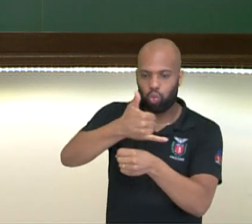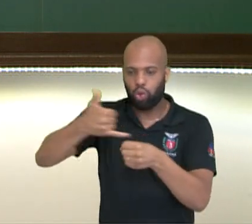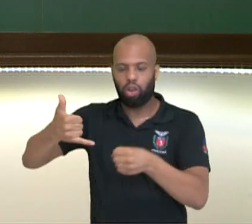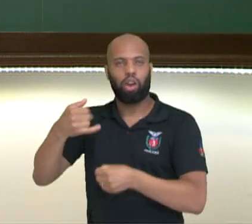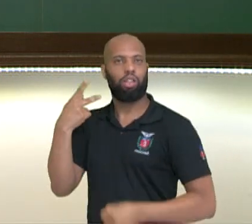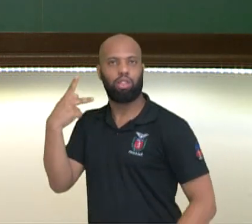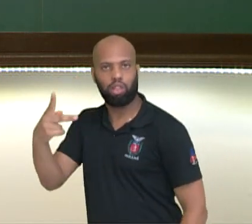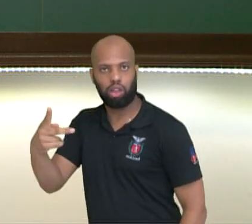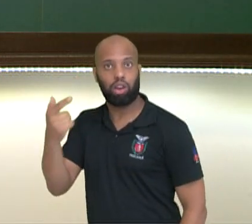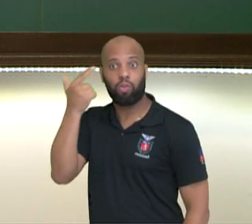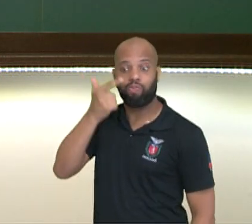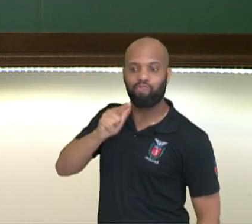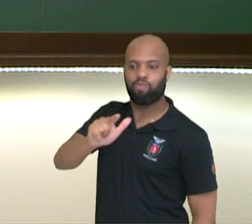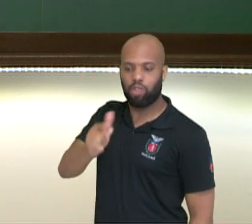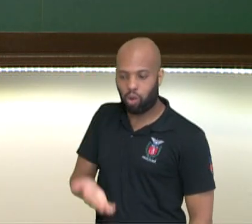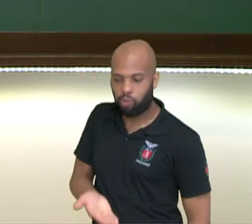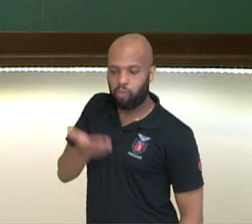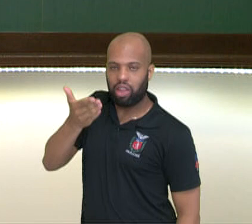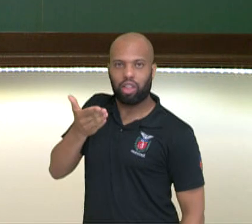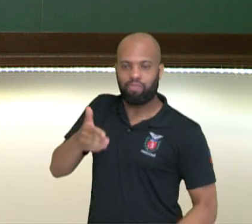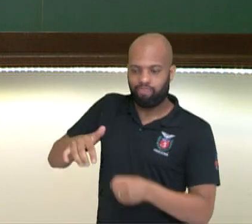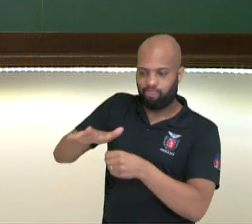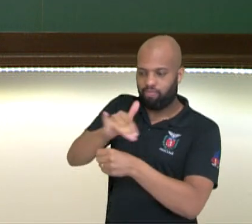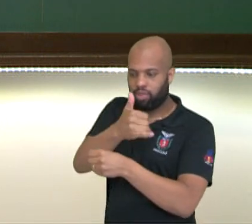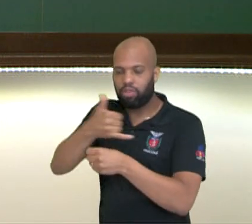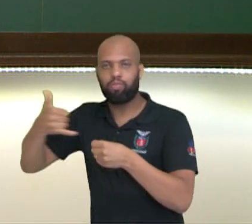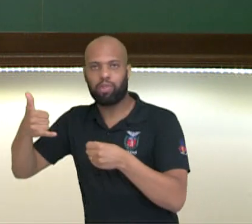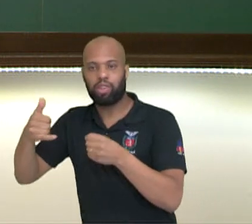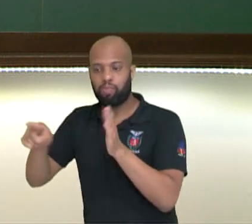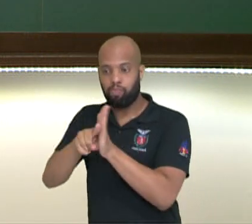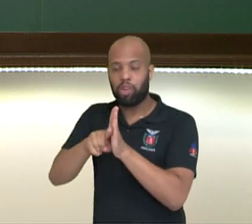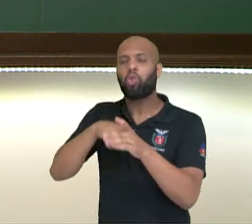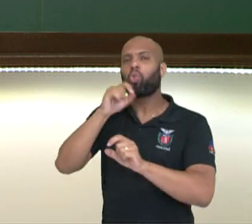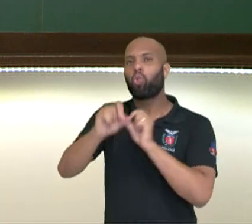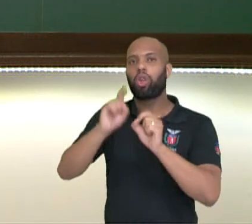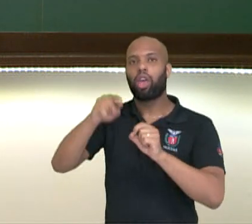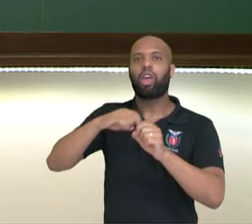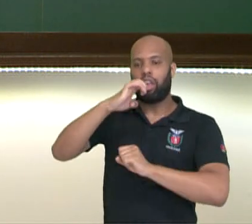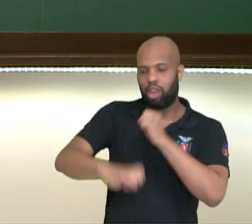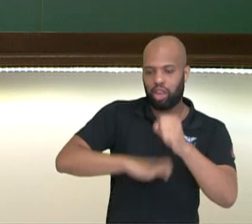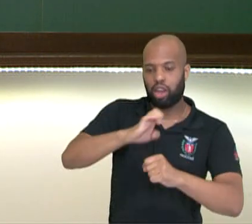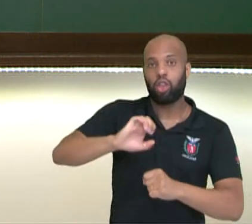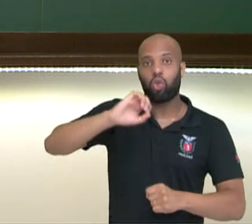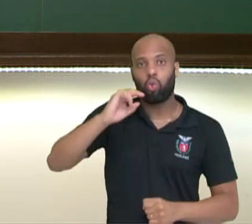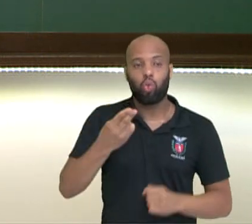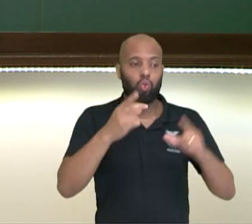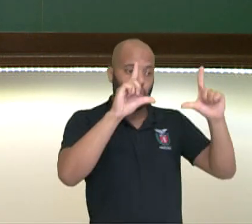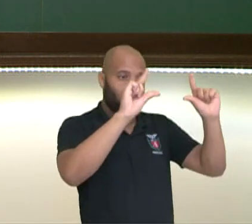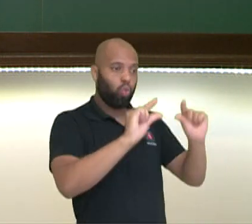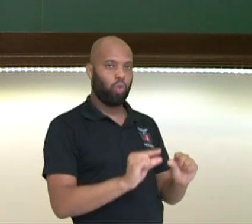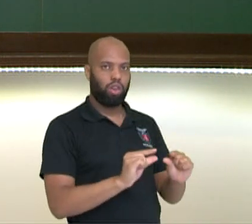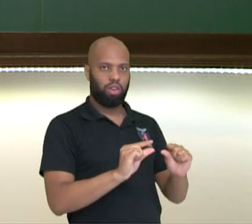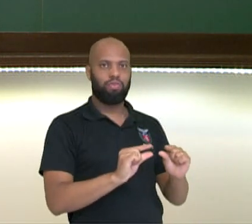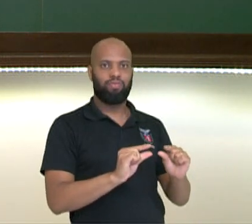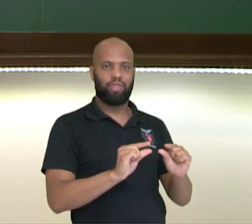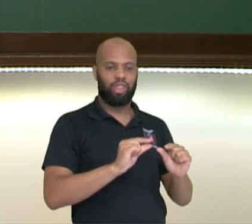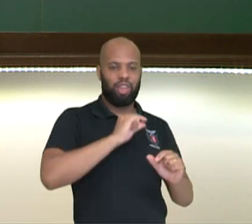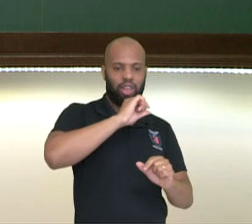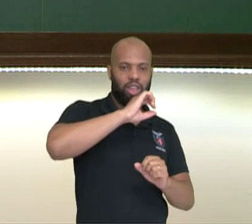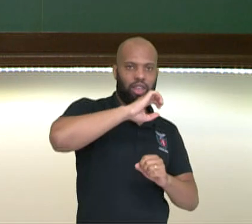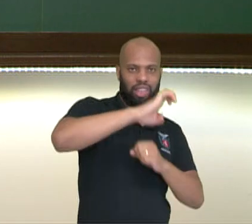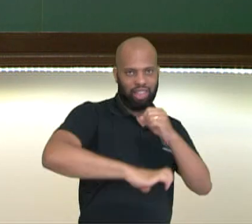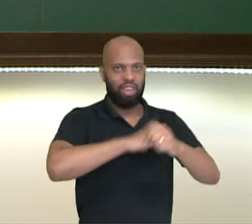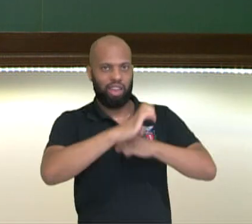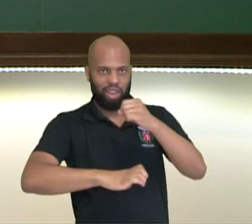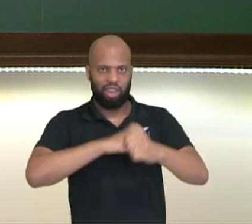consigo aumentar a quantidade de carga elétrica negativa, que são os elétrons, ou reduzir as cargas elétricas negativas, que